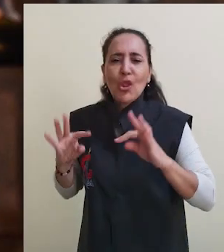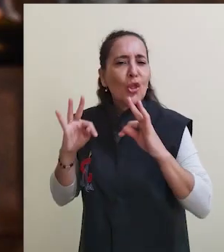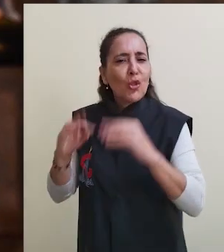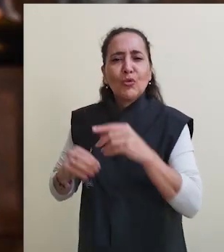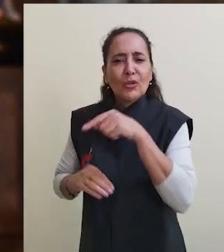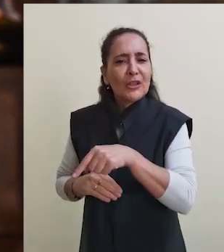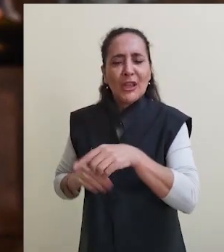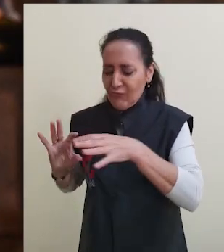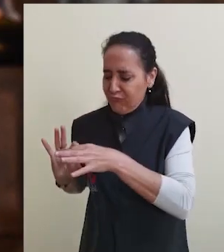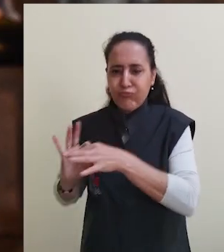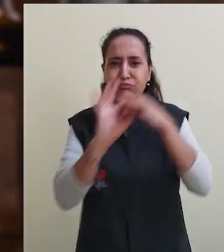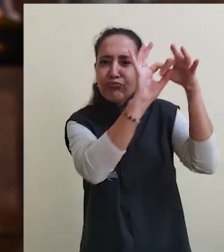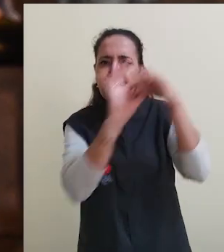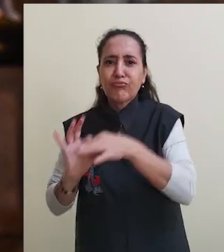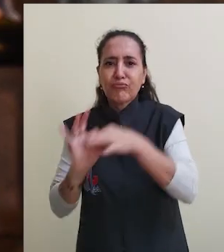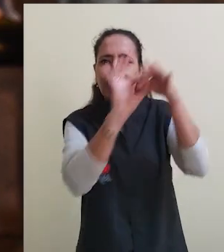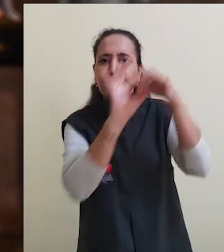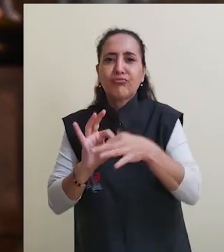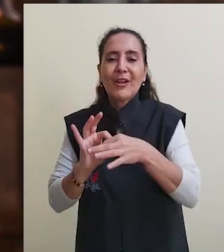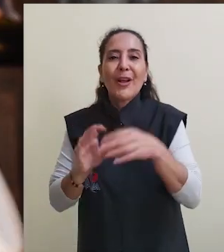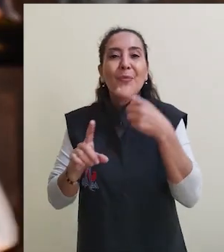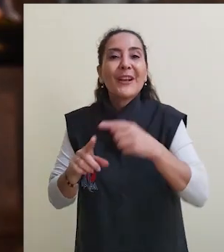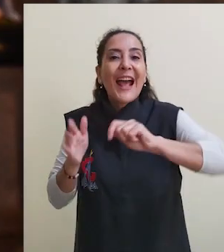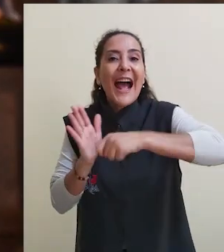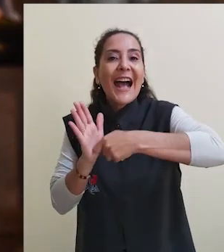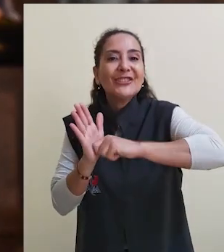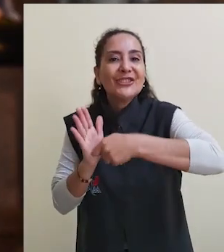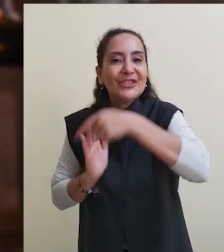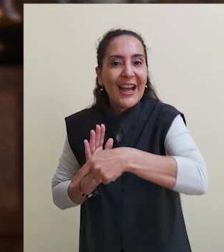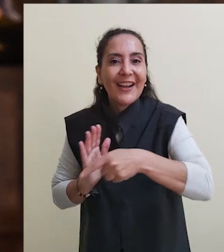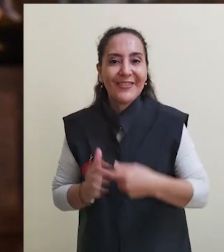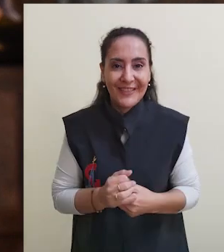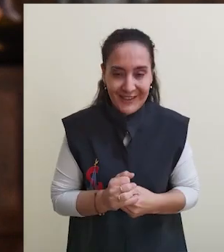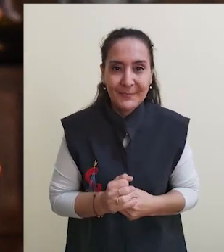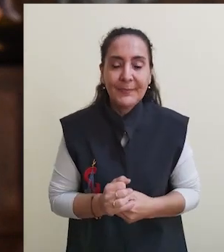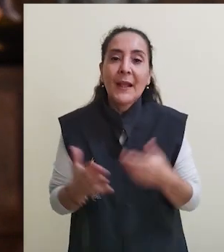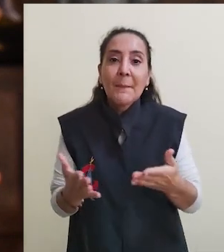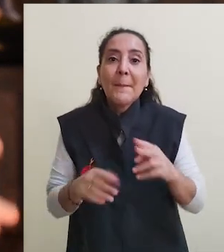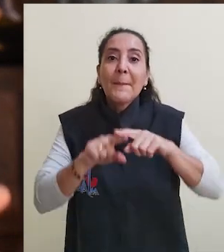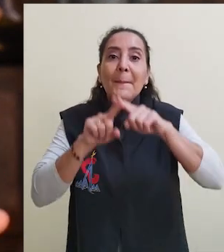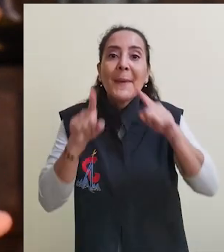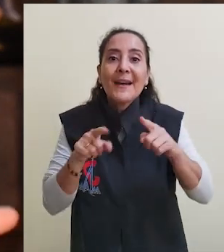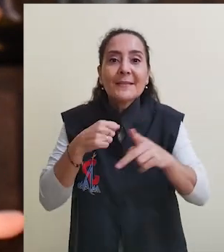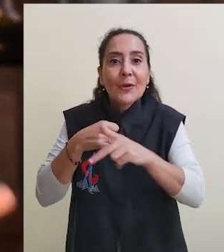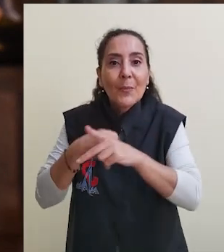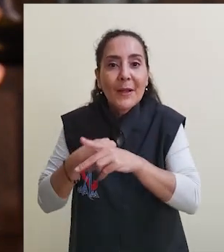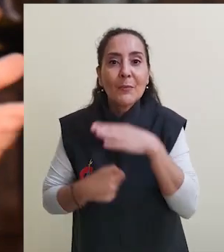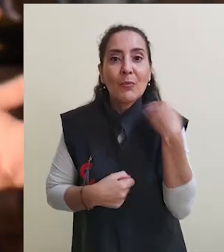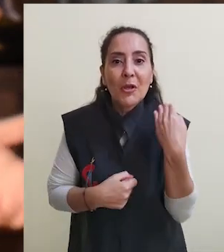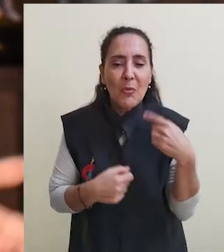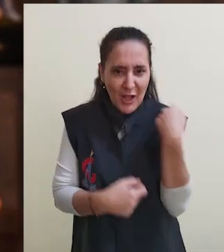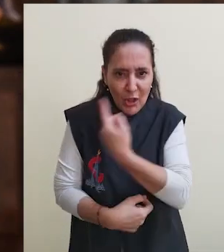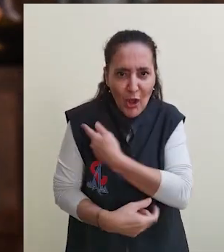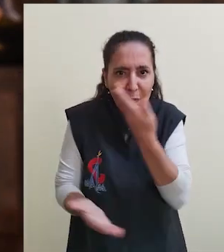liga no céu, liga, desliga. A chave que deu a Pedro. Mas aí está, meus irmãos. São Pedro morreu. Ficamos